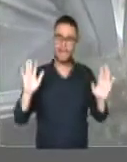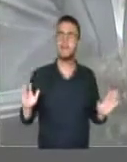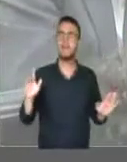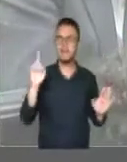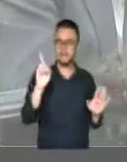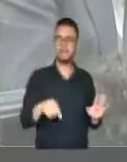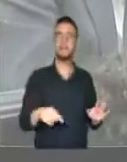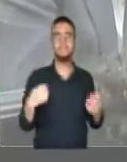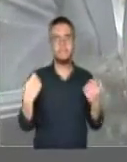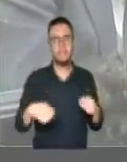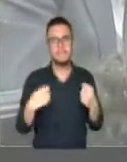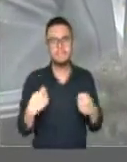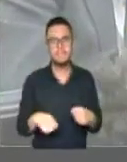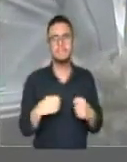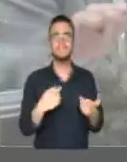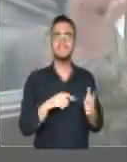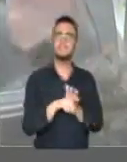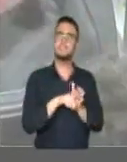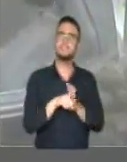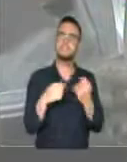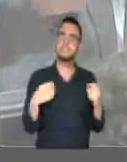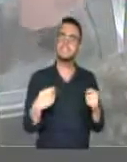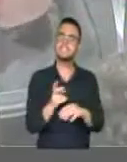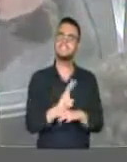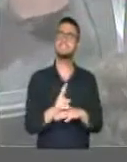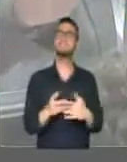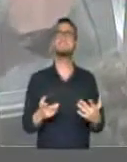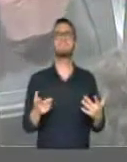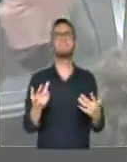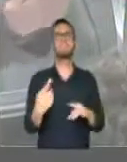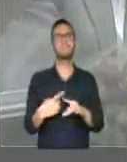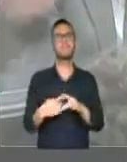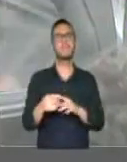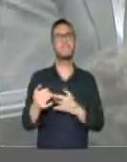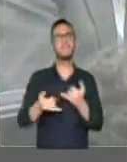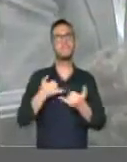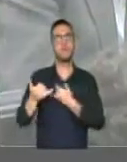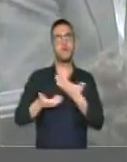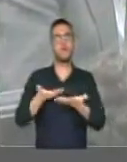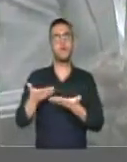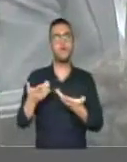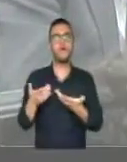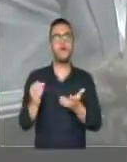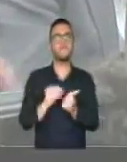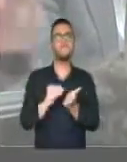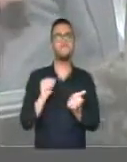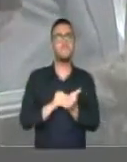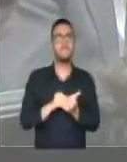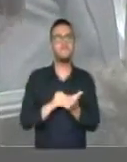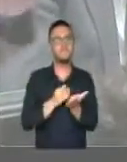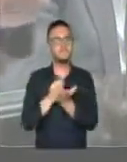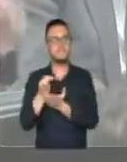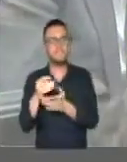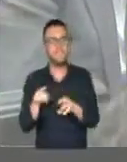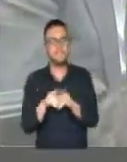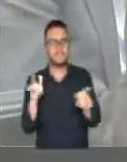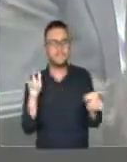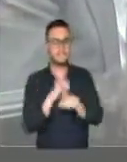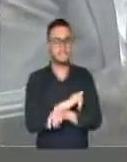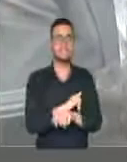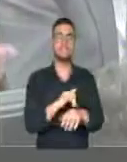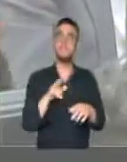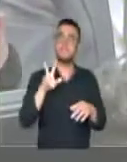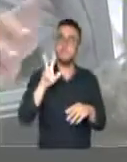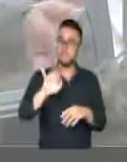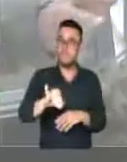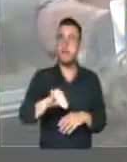Tem que investigar. Esse jogo de infidelidades e traições vai se aprofundar, porque o que está se jogando